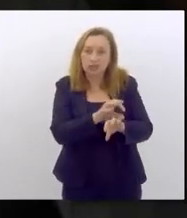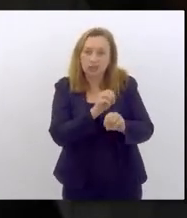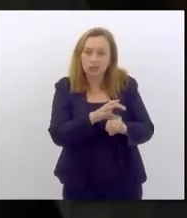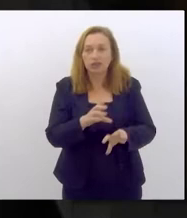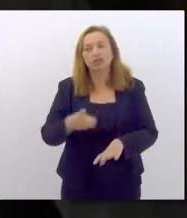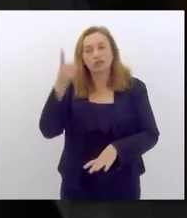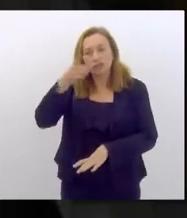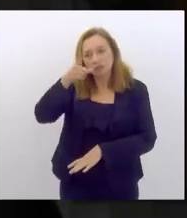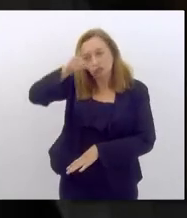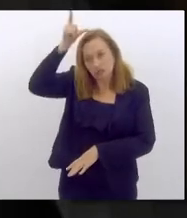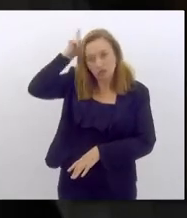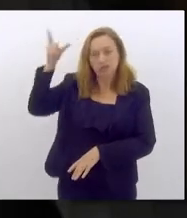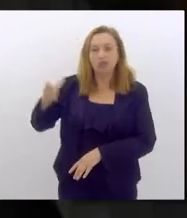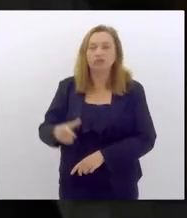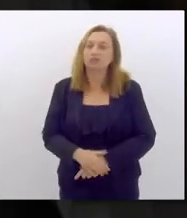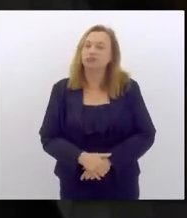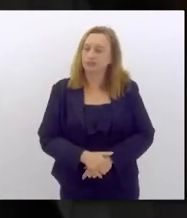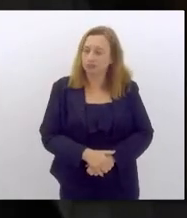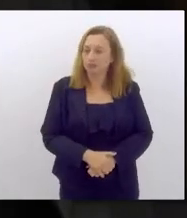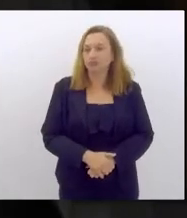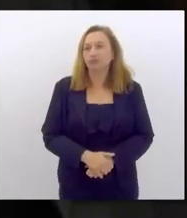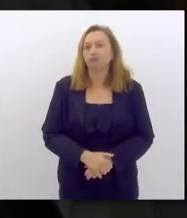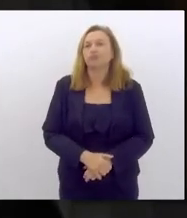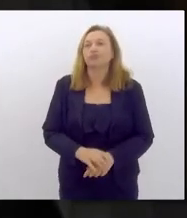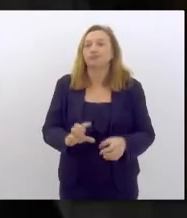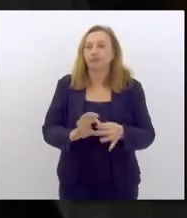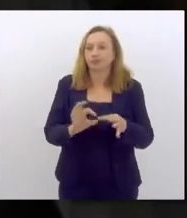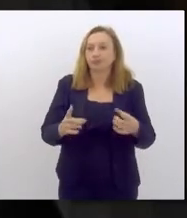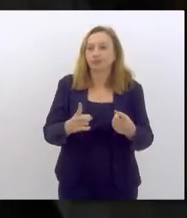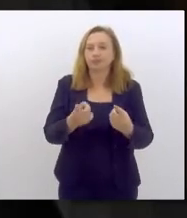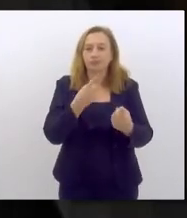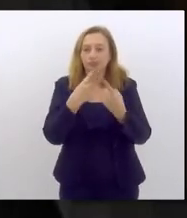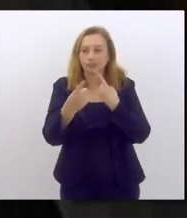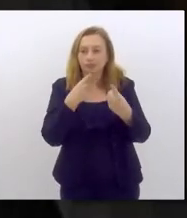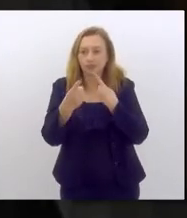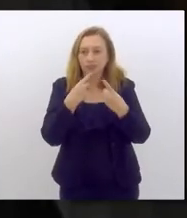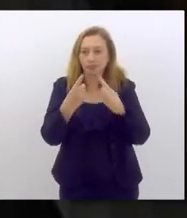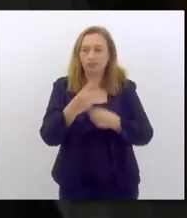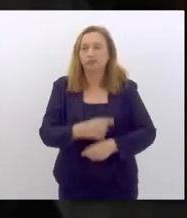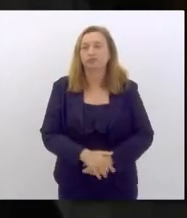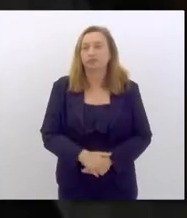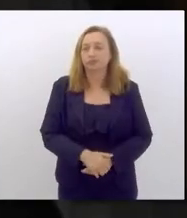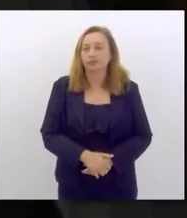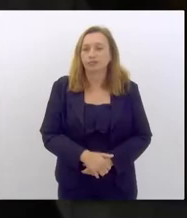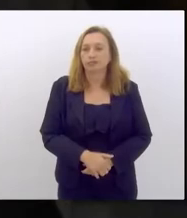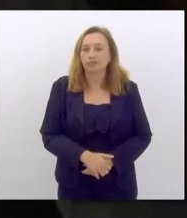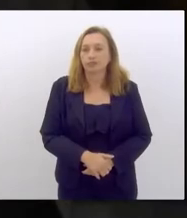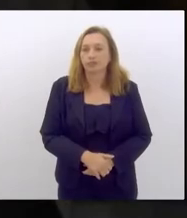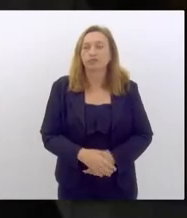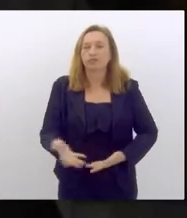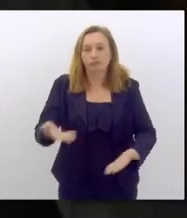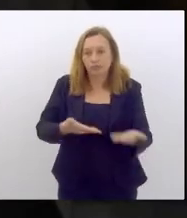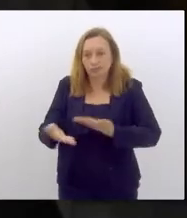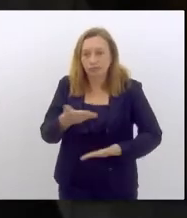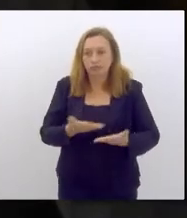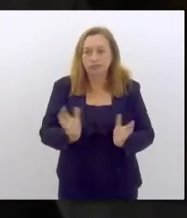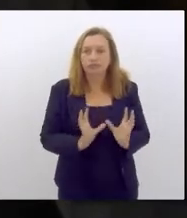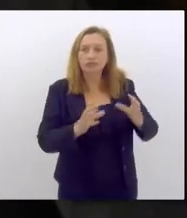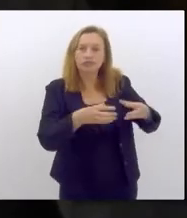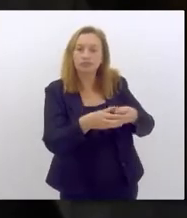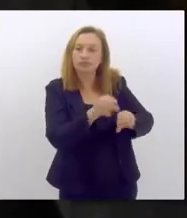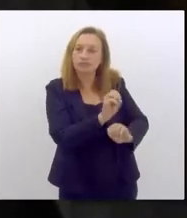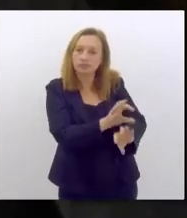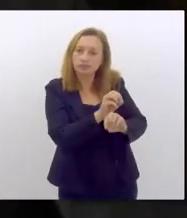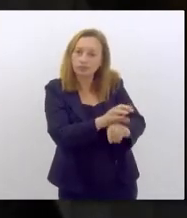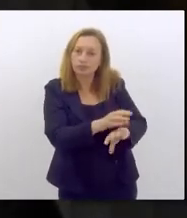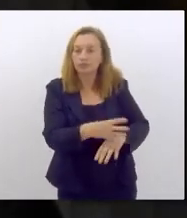Paulo, por um instrumento que seja aberto ao debate, que seja aberto a discussões, que seja aberta a participação da comunidade educacional e,